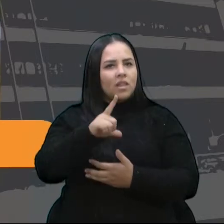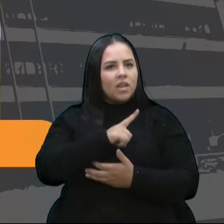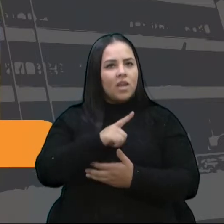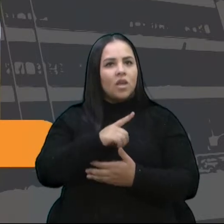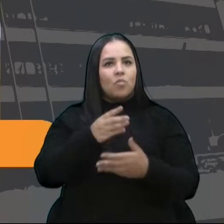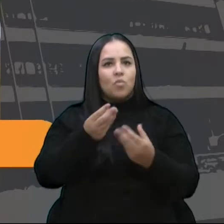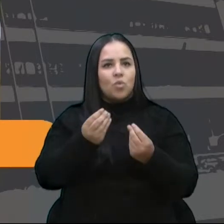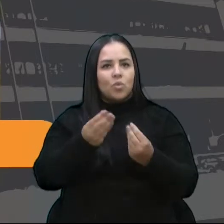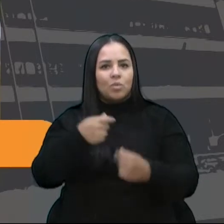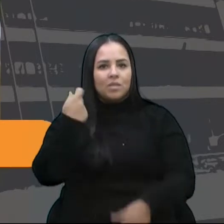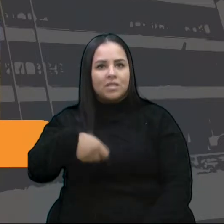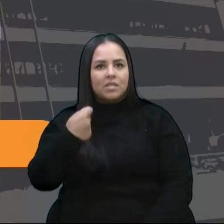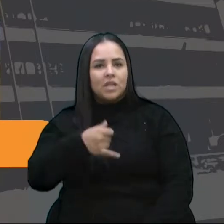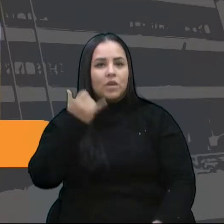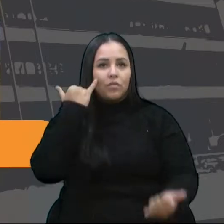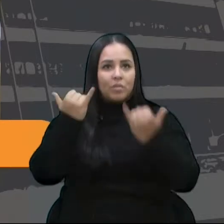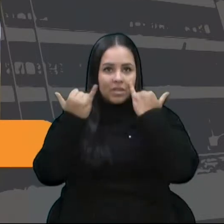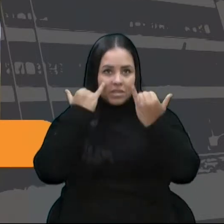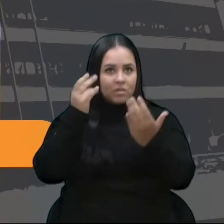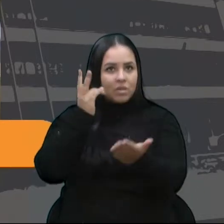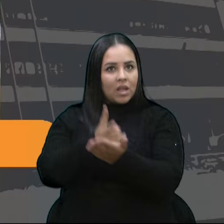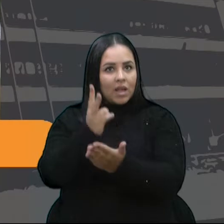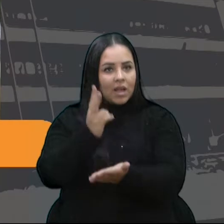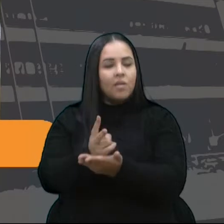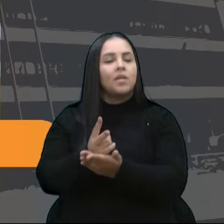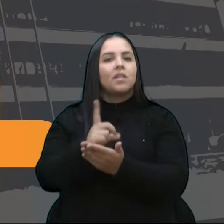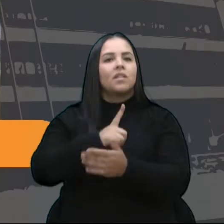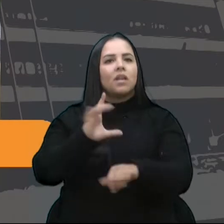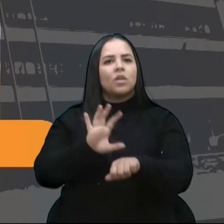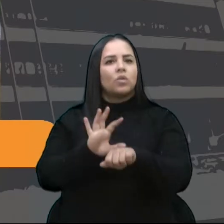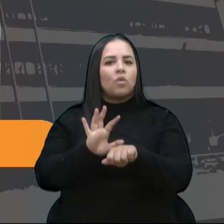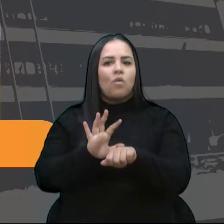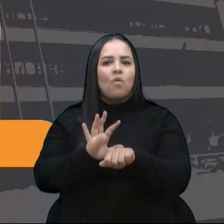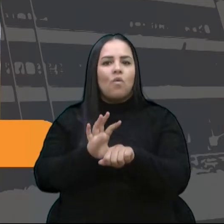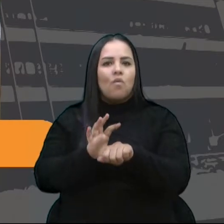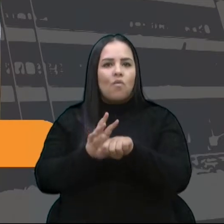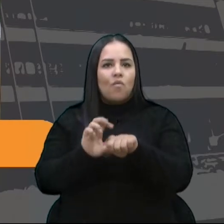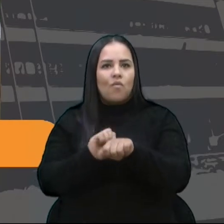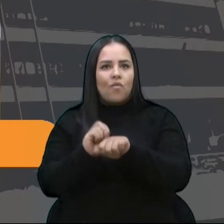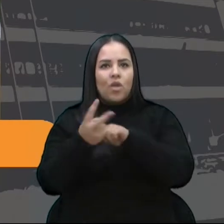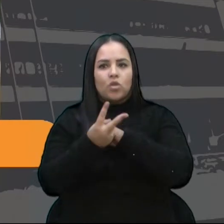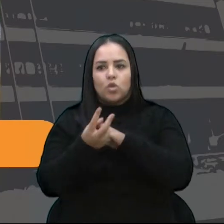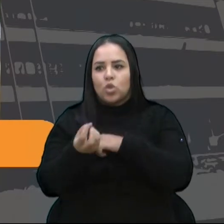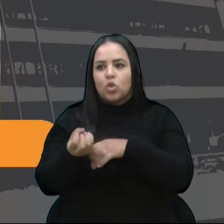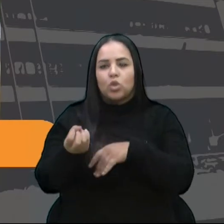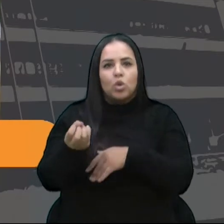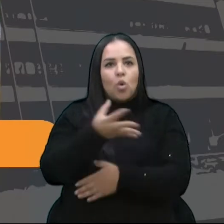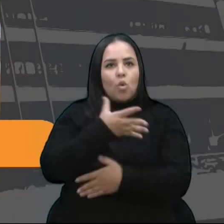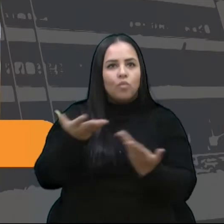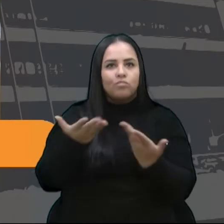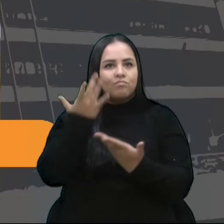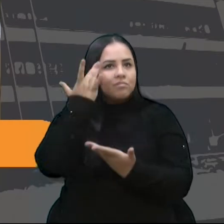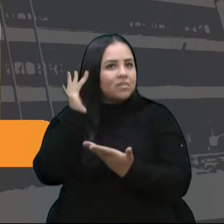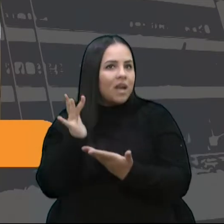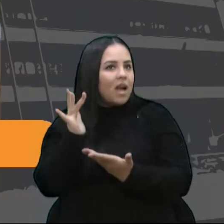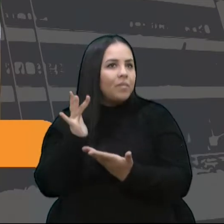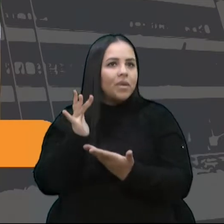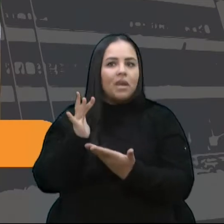informação contínua, né, diante de um vírus que era novo, né, e ainda mesmo agora não se sabe tanto,